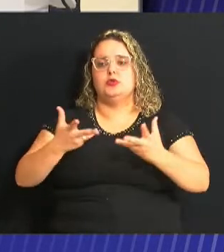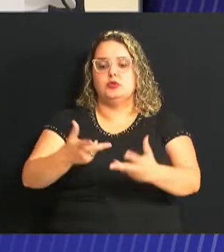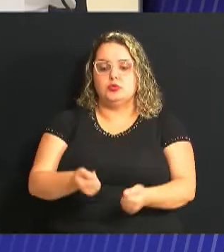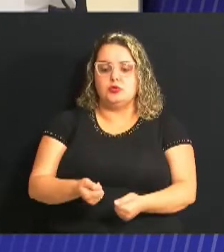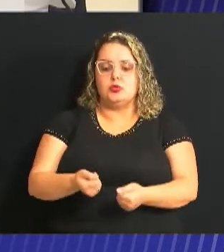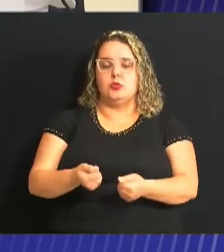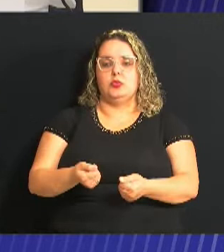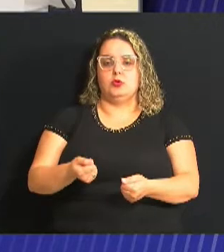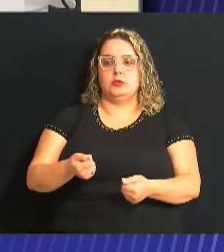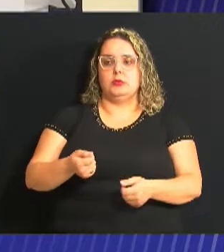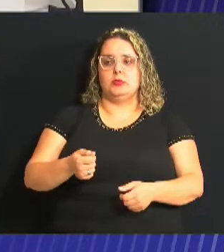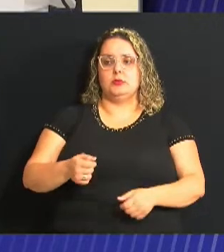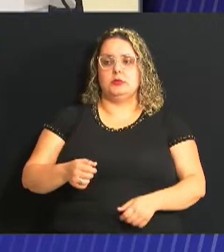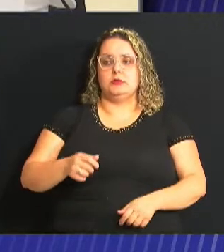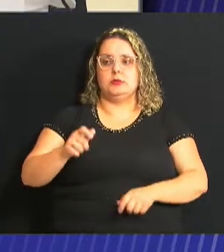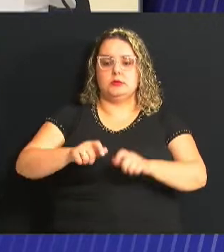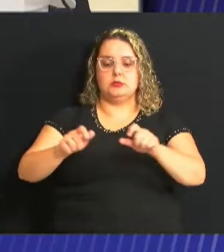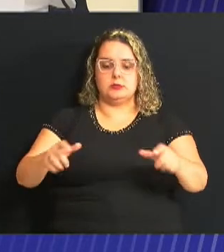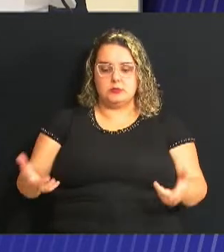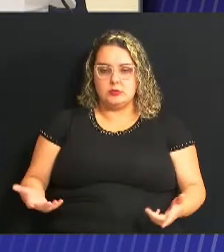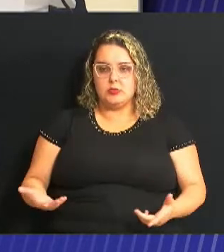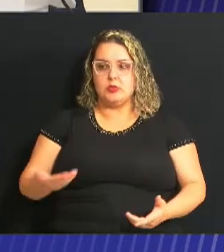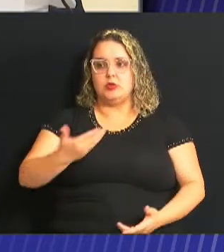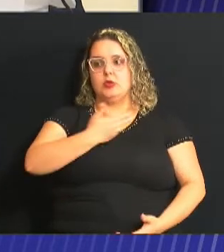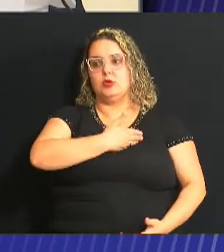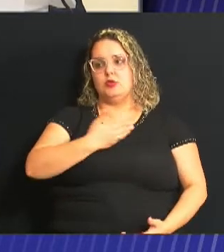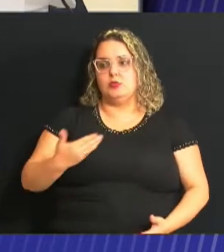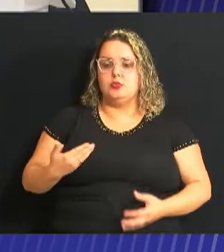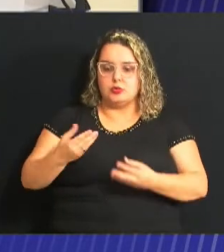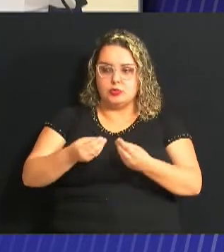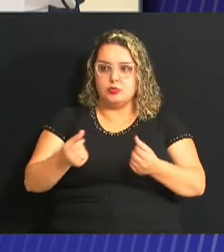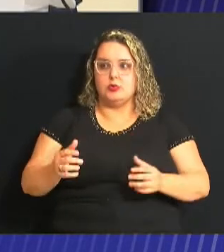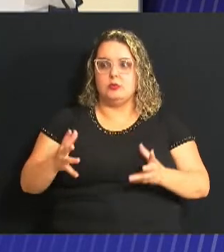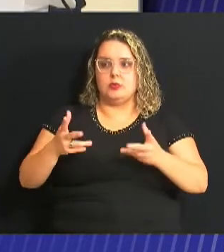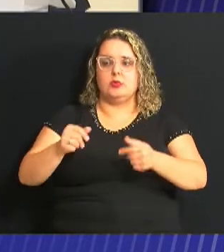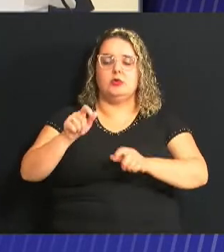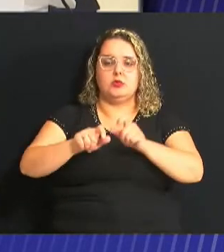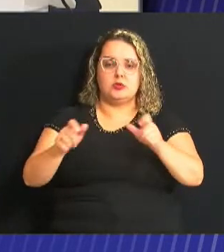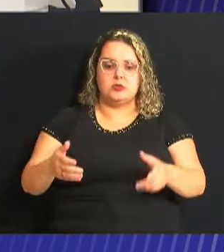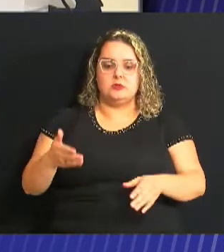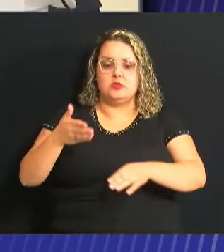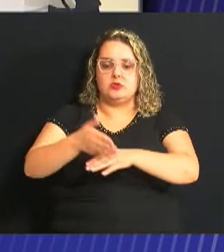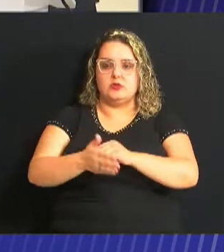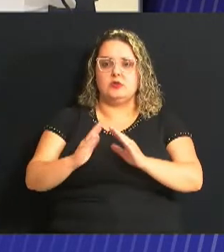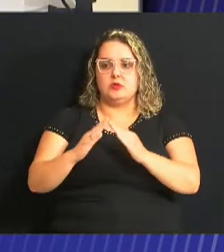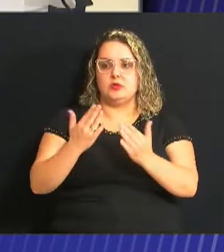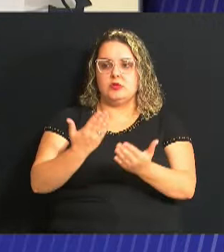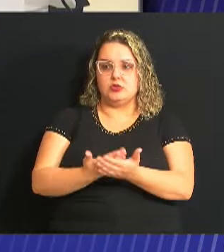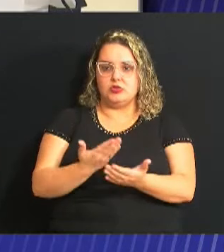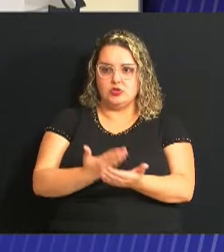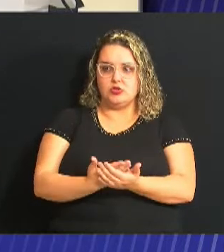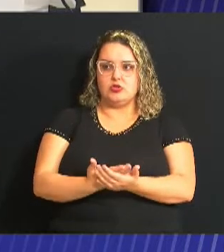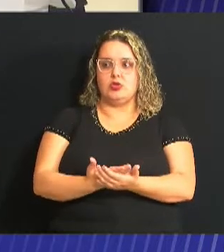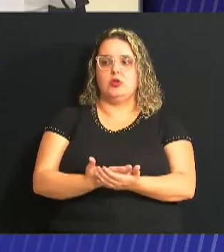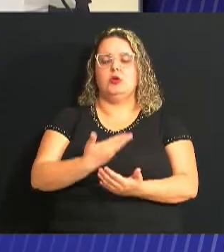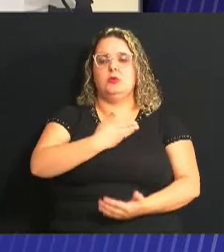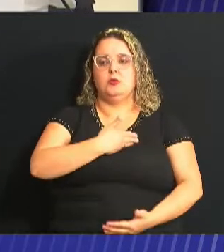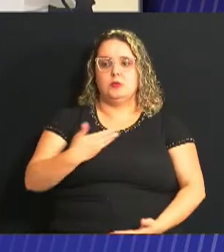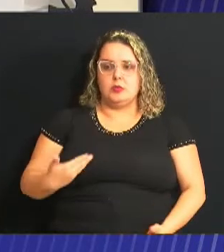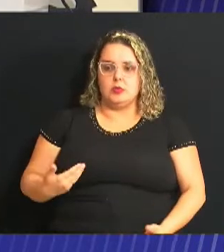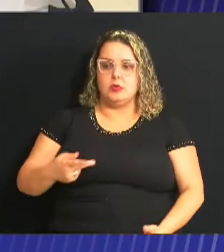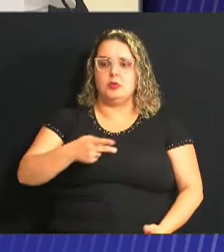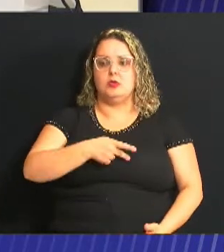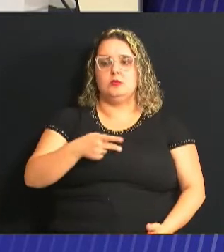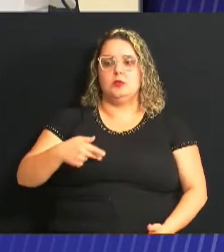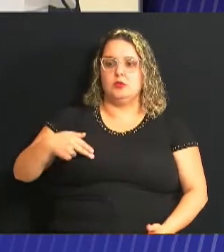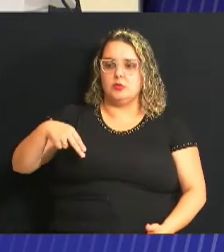do protestantismo, escola pública de qualidade para todas as pessoas. E o pastor Nestor é uma